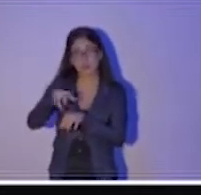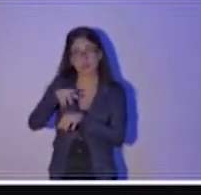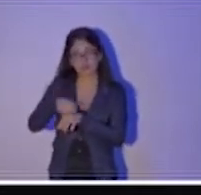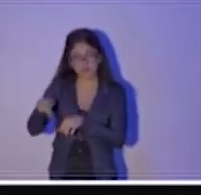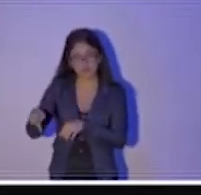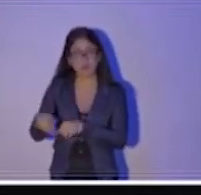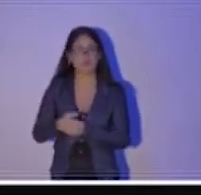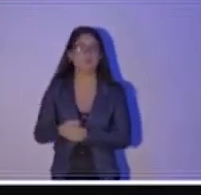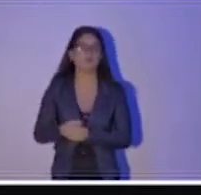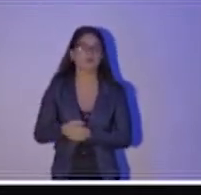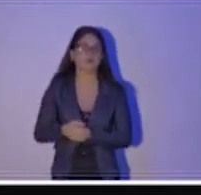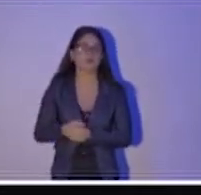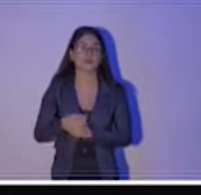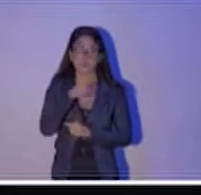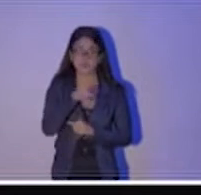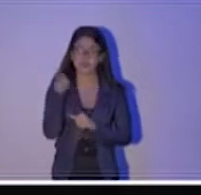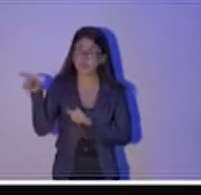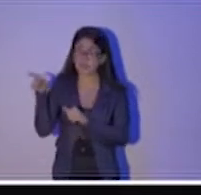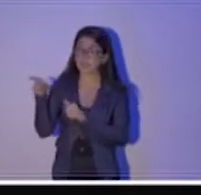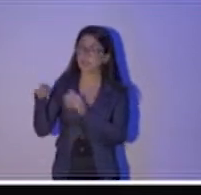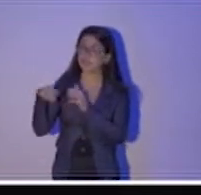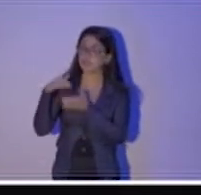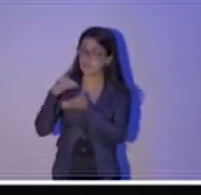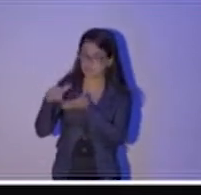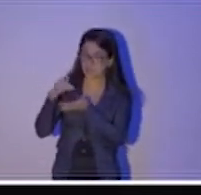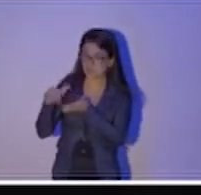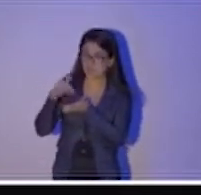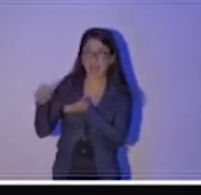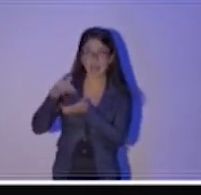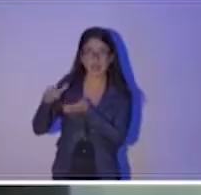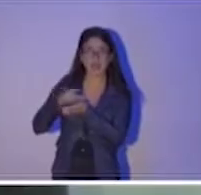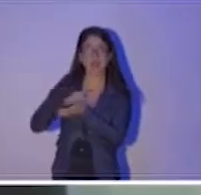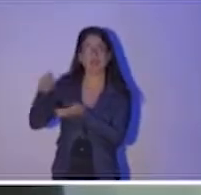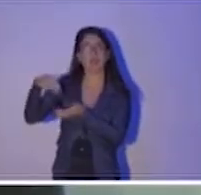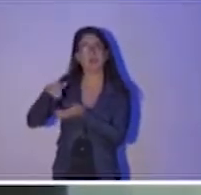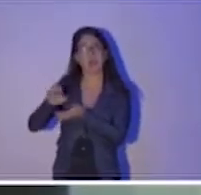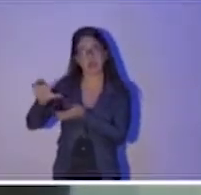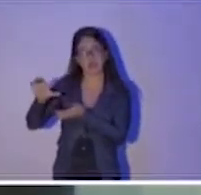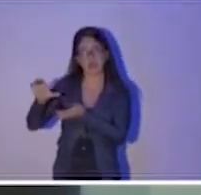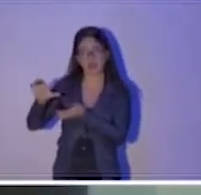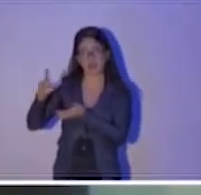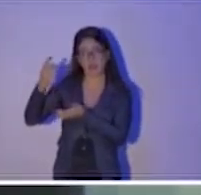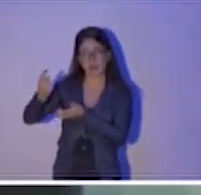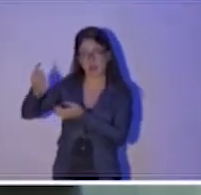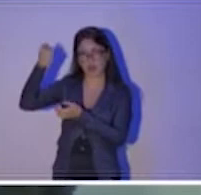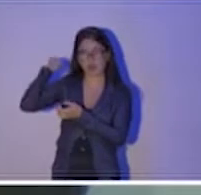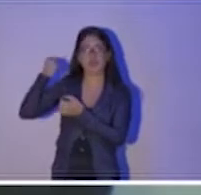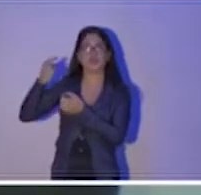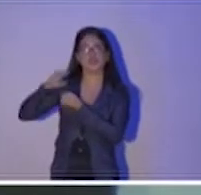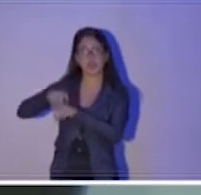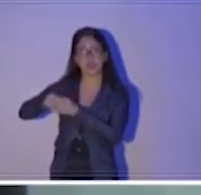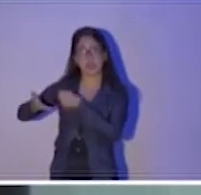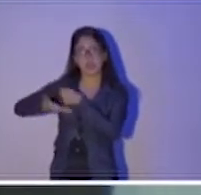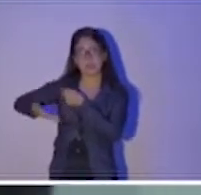sua carreira e foi secretária de Educação Básica no MEC. Acho que tem uma visão